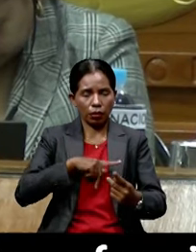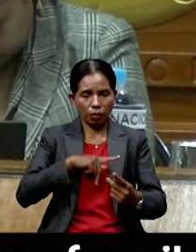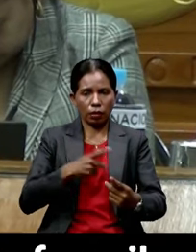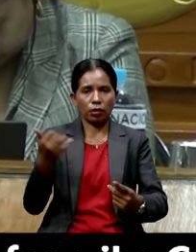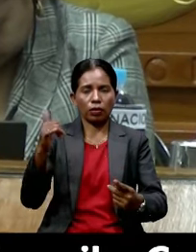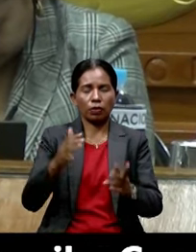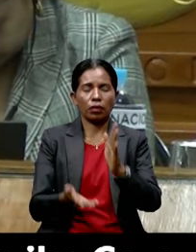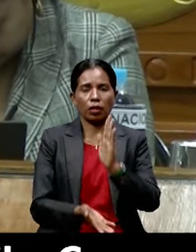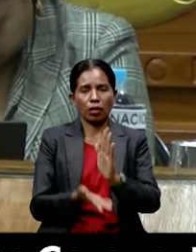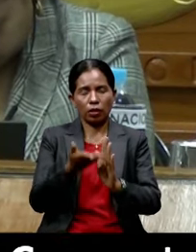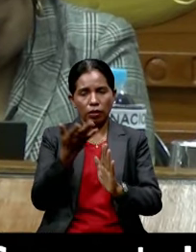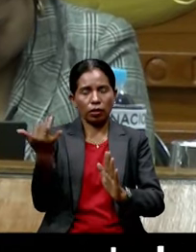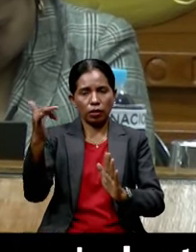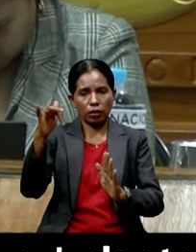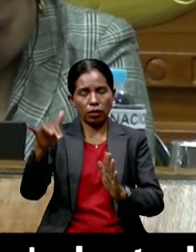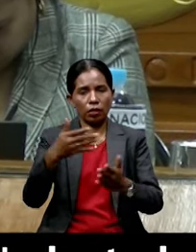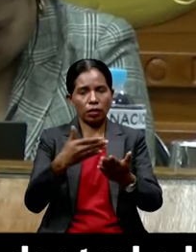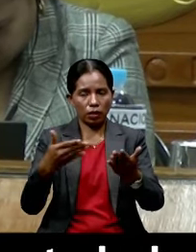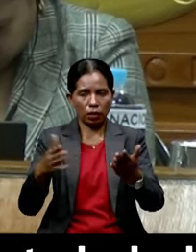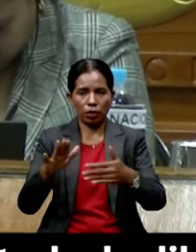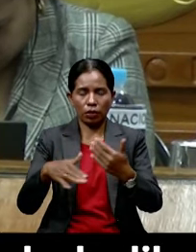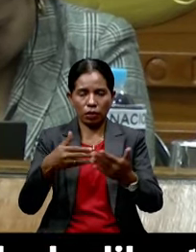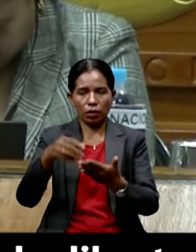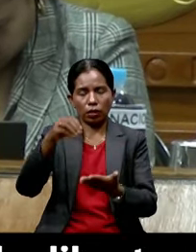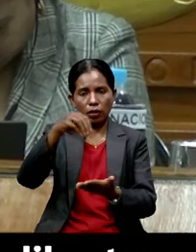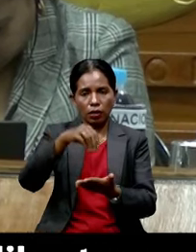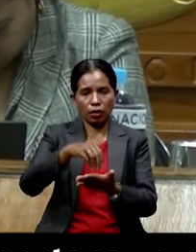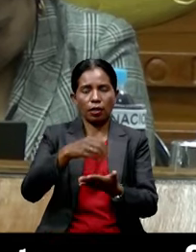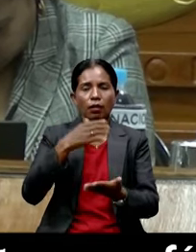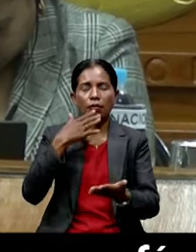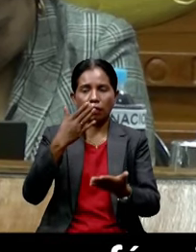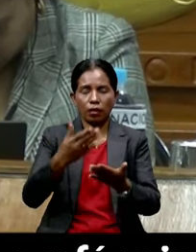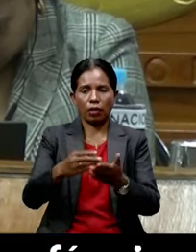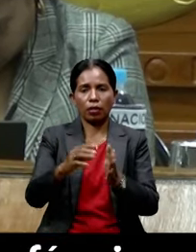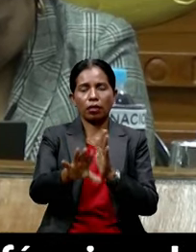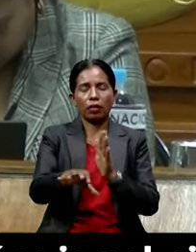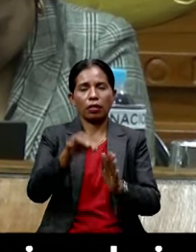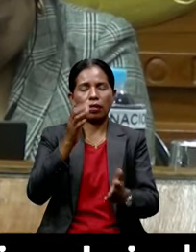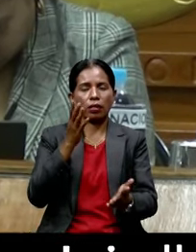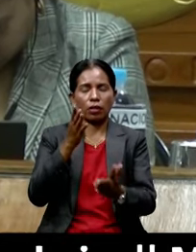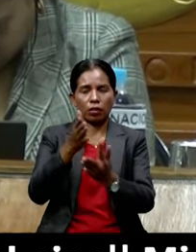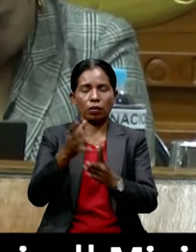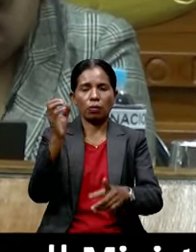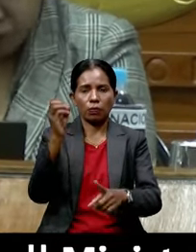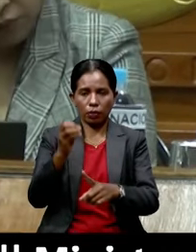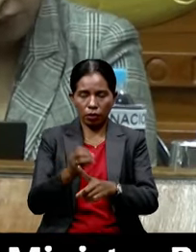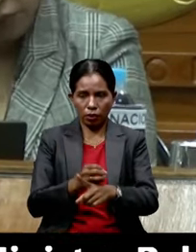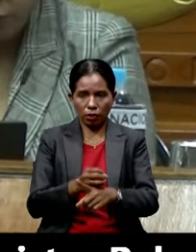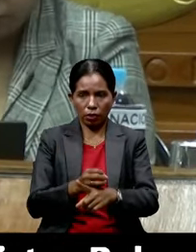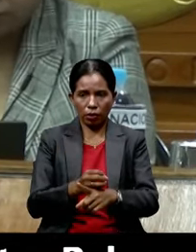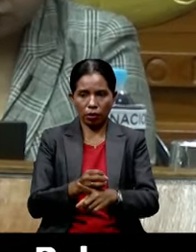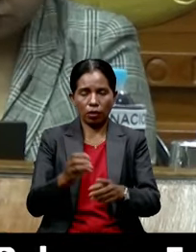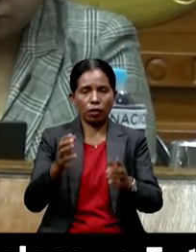se a produtividade e criatividade no reta acesso à oportunidade,